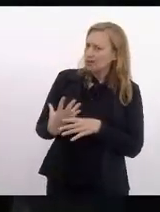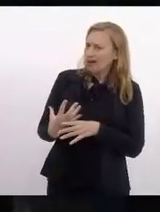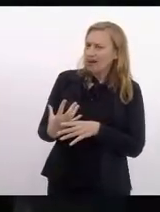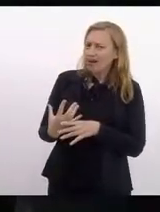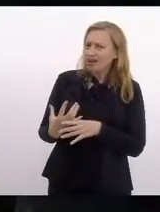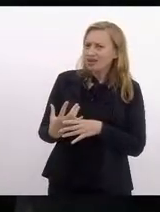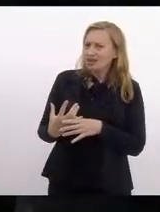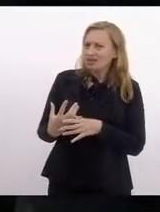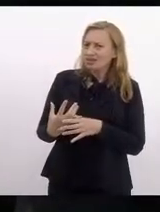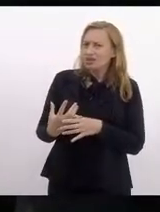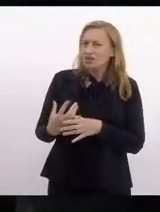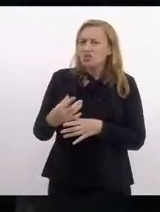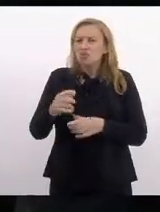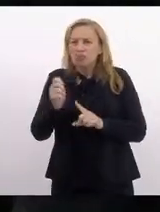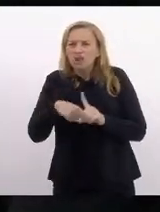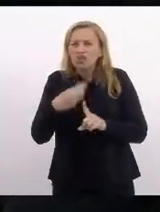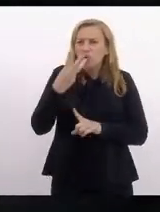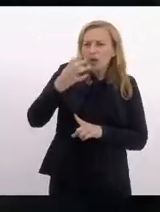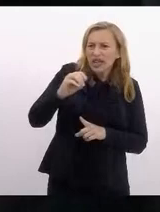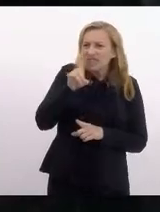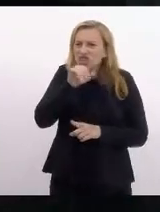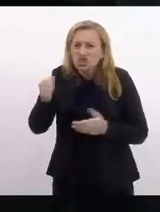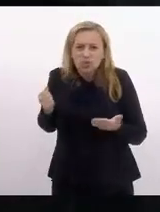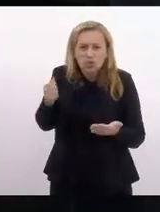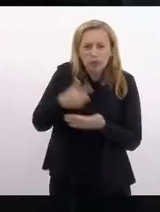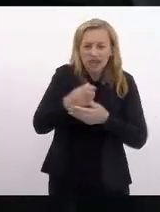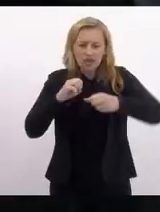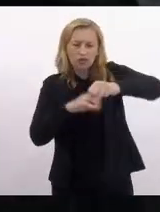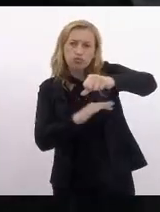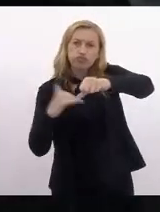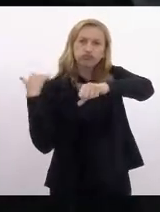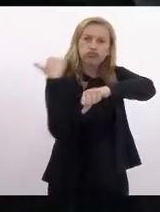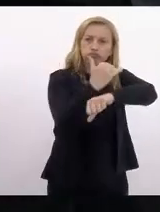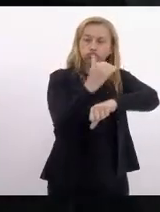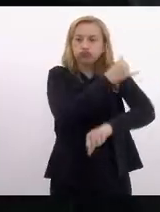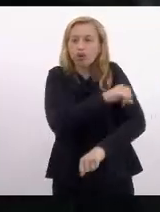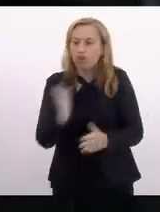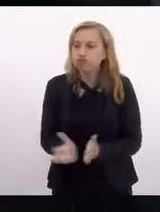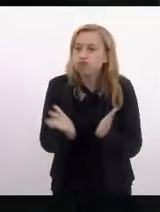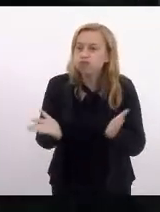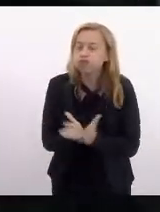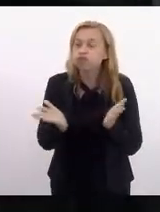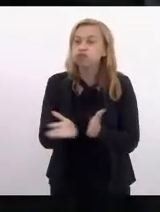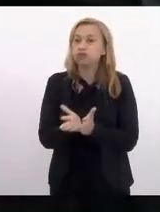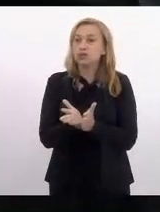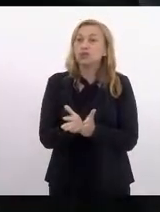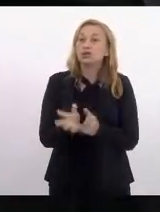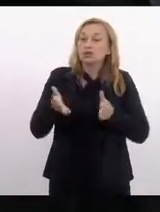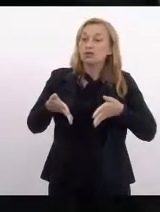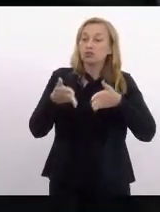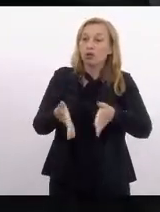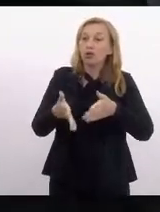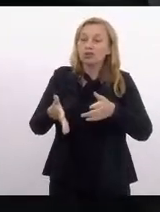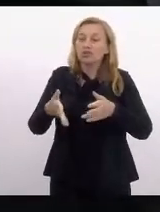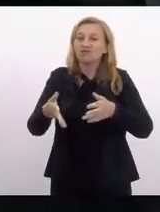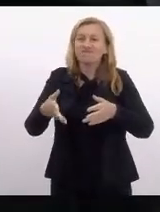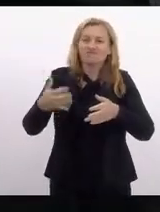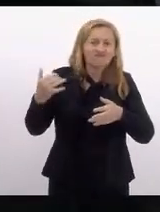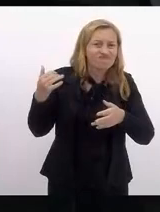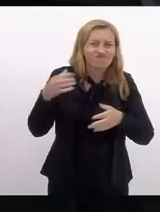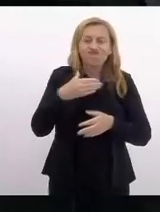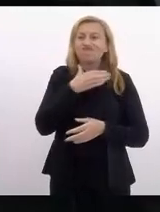fosso de um mês de 40 dias do pagamento do supera rio que a pobreza EA miséria são fatores gravíssimos